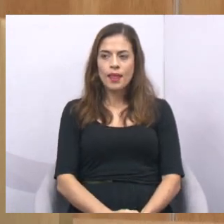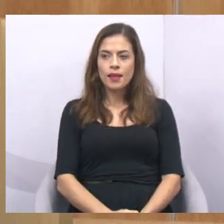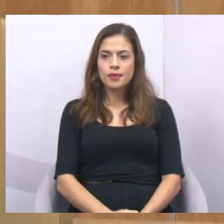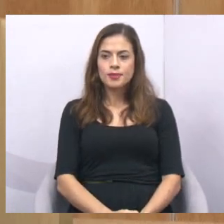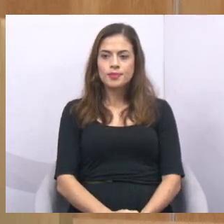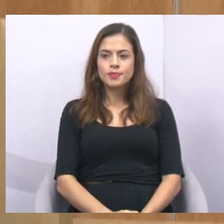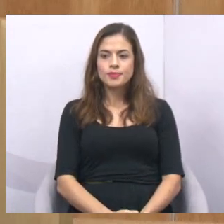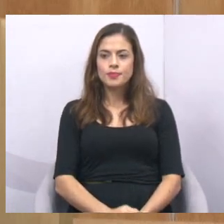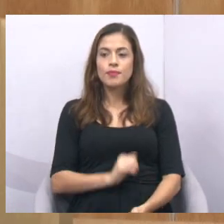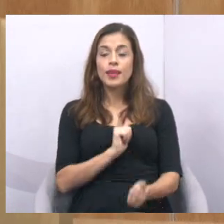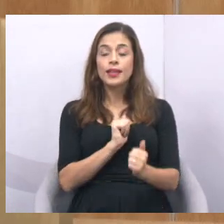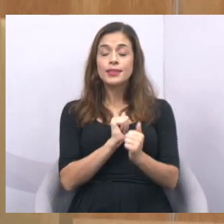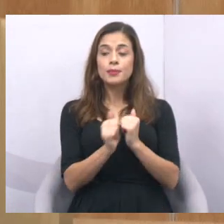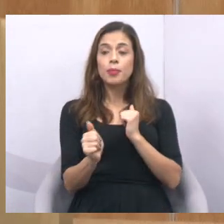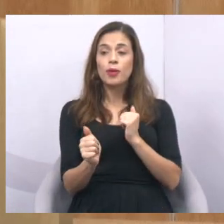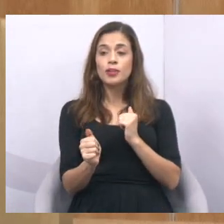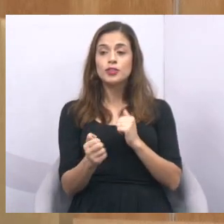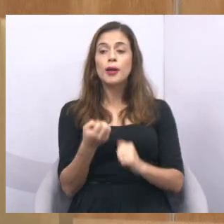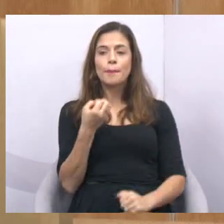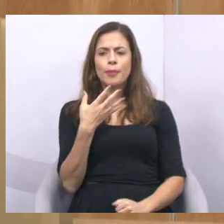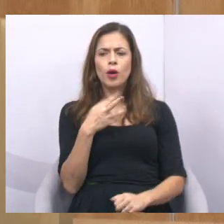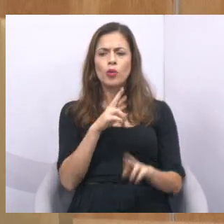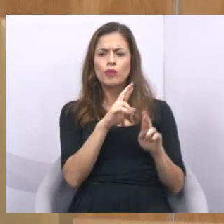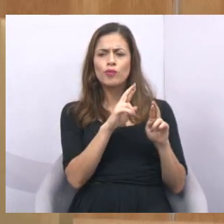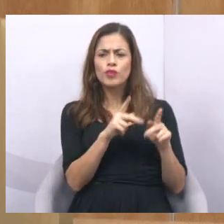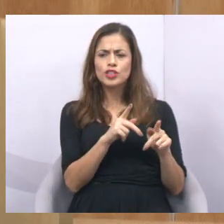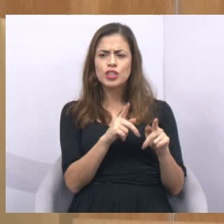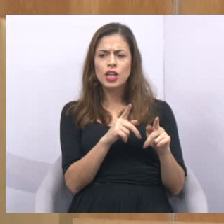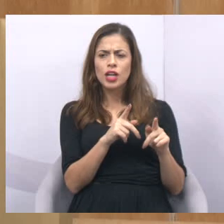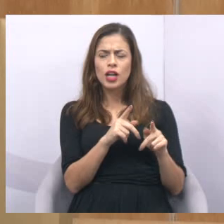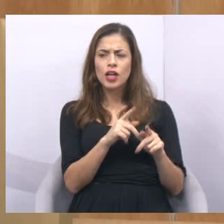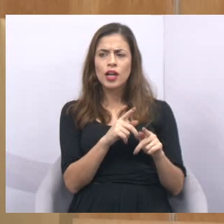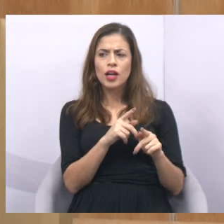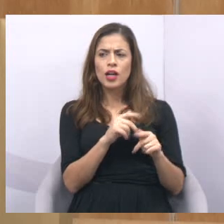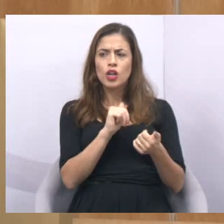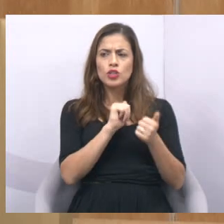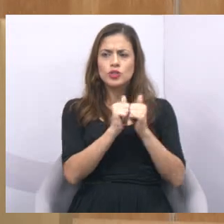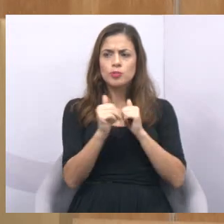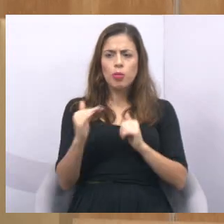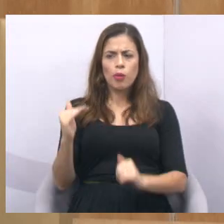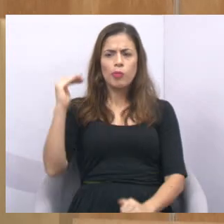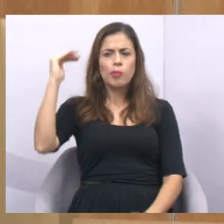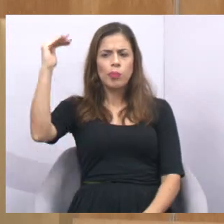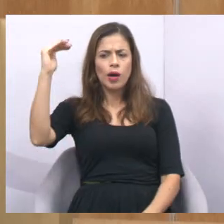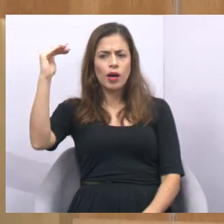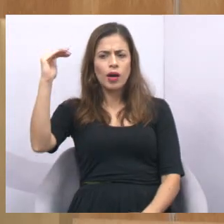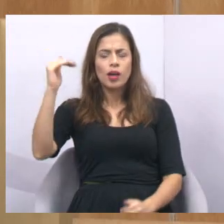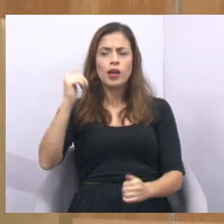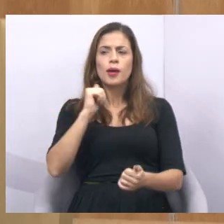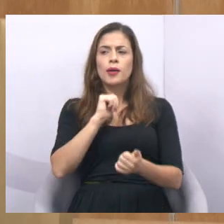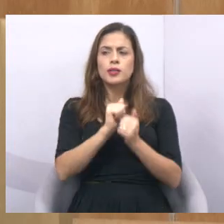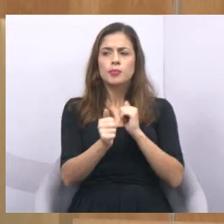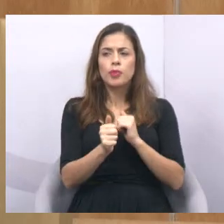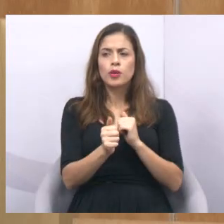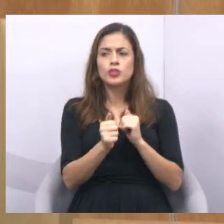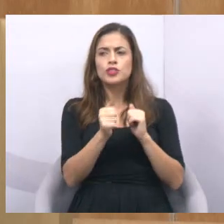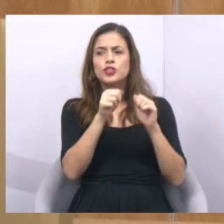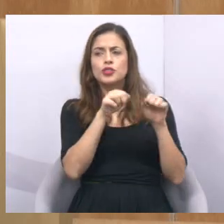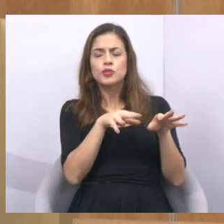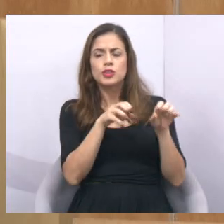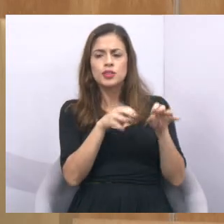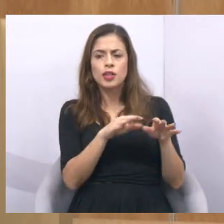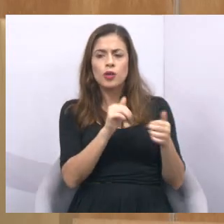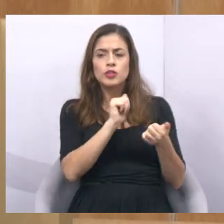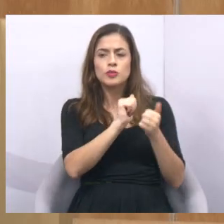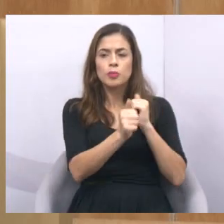Esporte, bom a gente diferenciar, Edivar Simões, o esporte de alto rendimento, o esporte de participação, o esporte educacional. O esporte